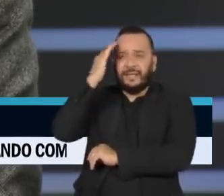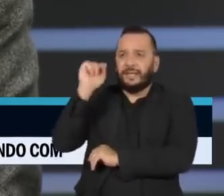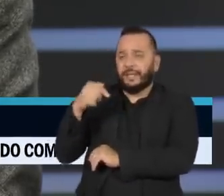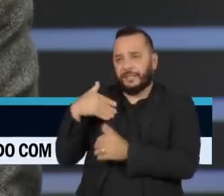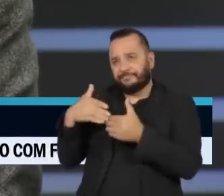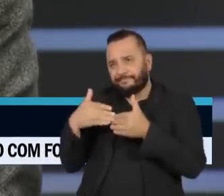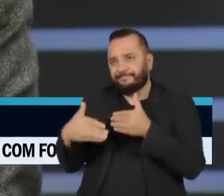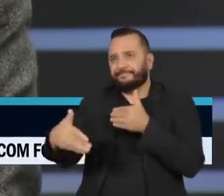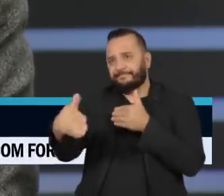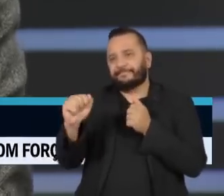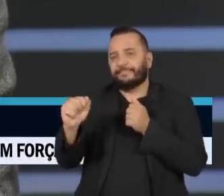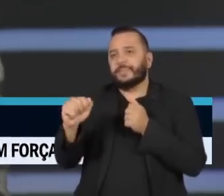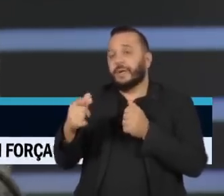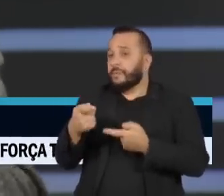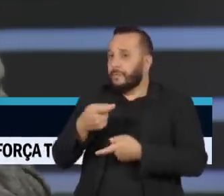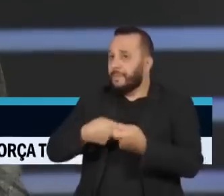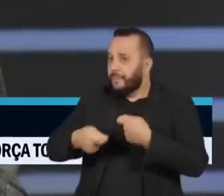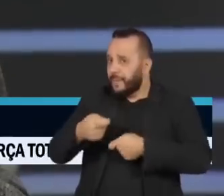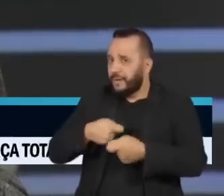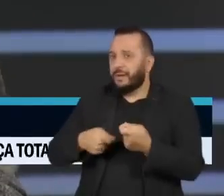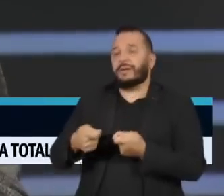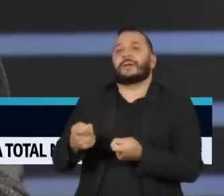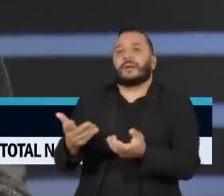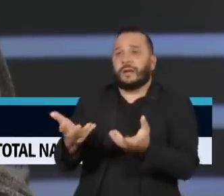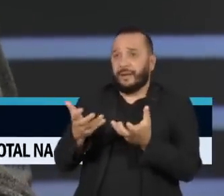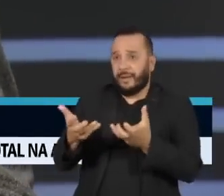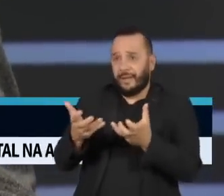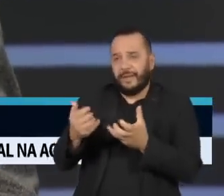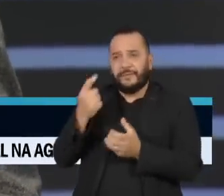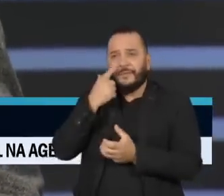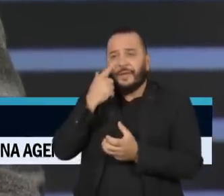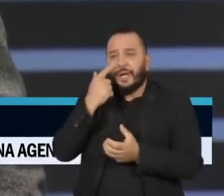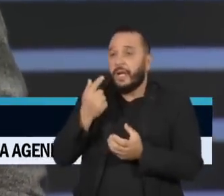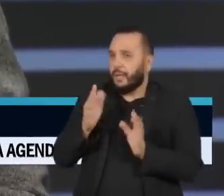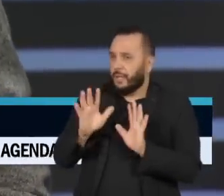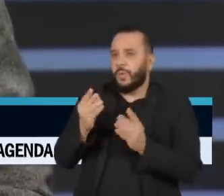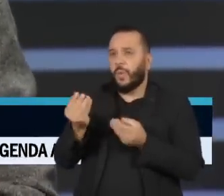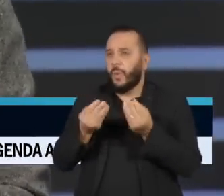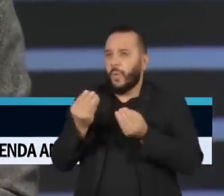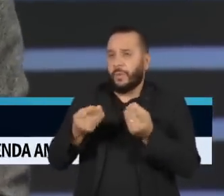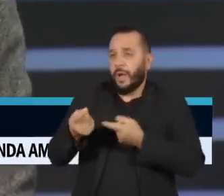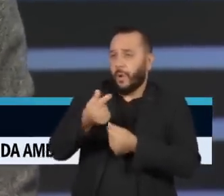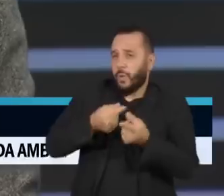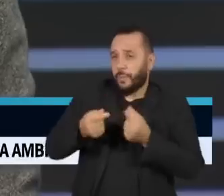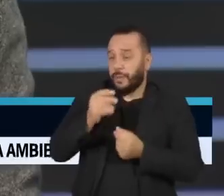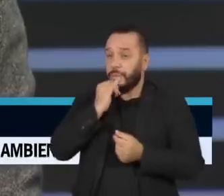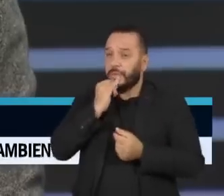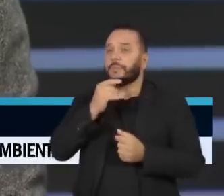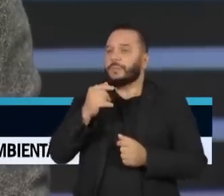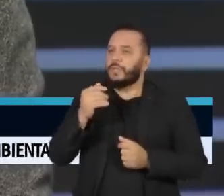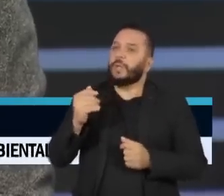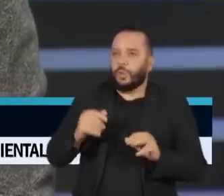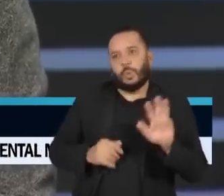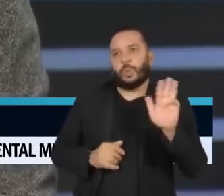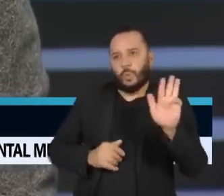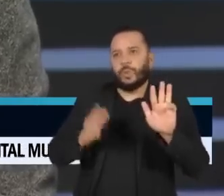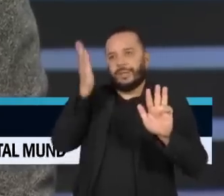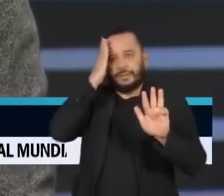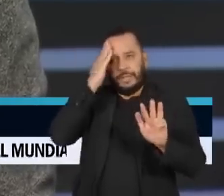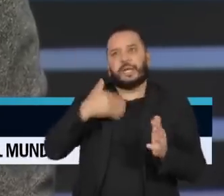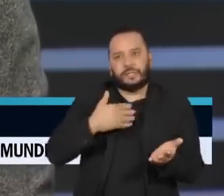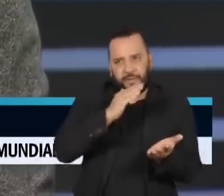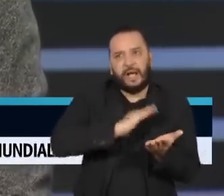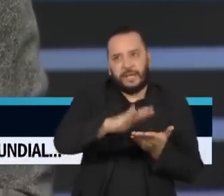o que o mercado que é de fato é um sinal macroeconômico de que assim olha a gente sabe que você vai gastar dinheiro com